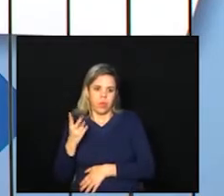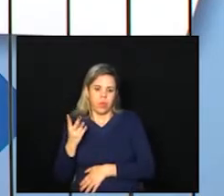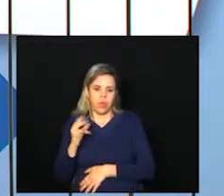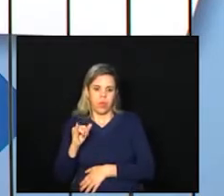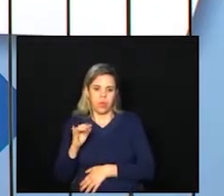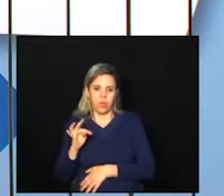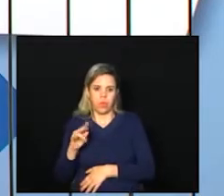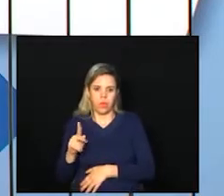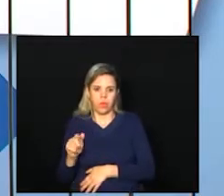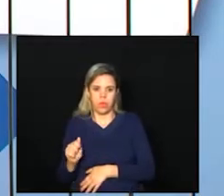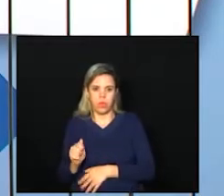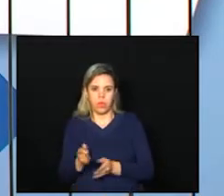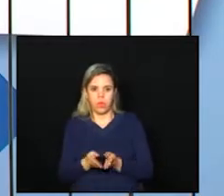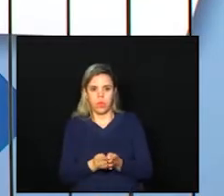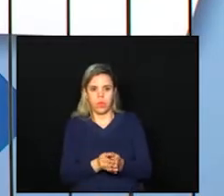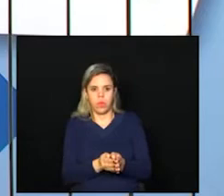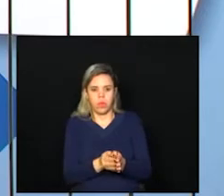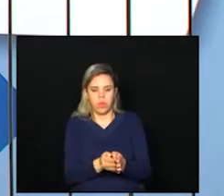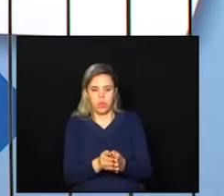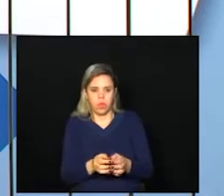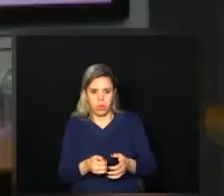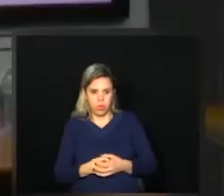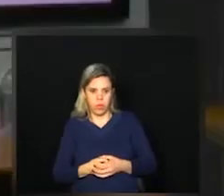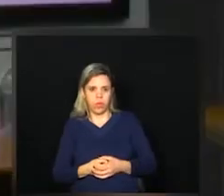Itapira e Mogi Guaçu.